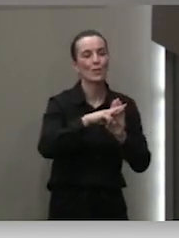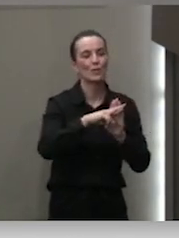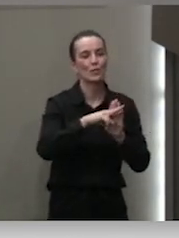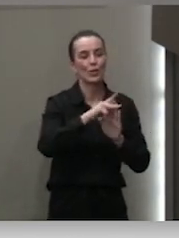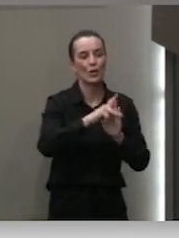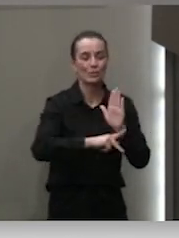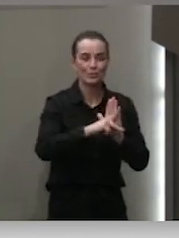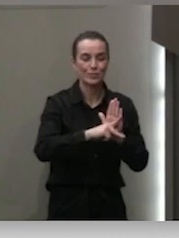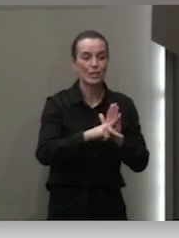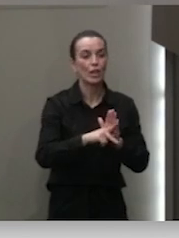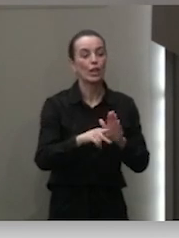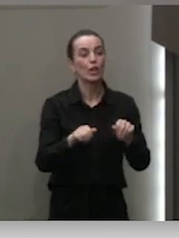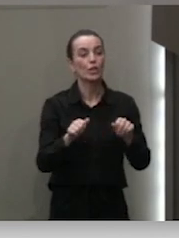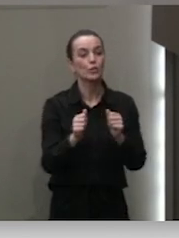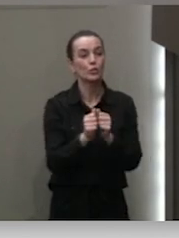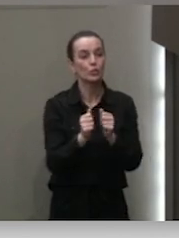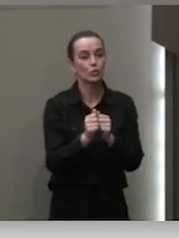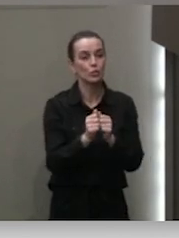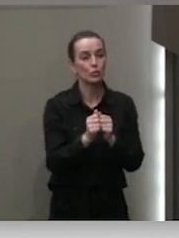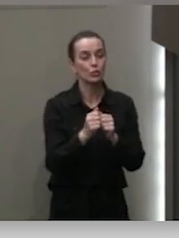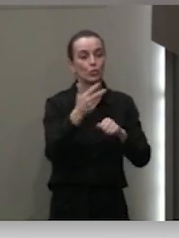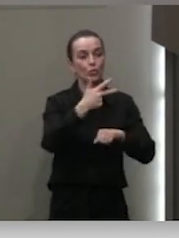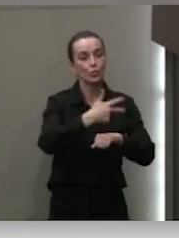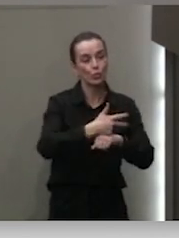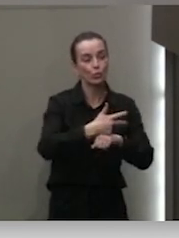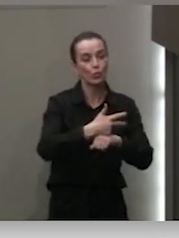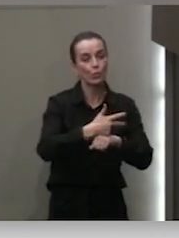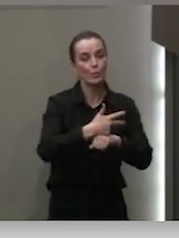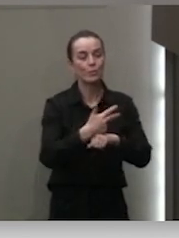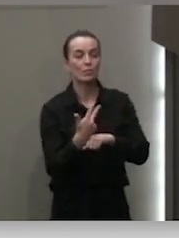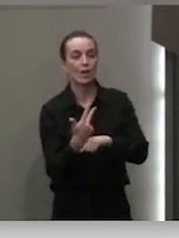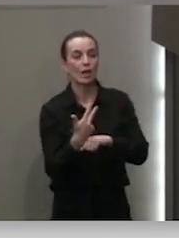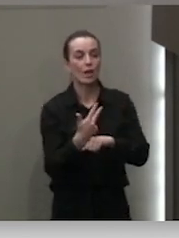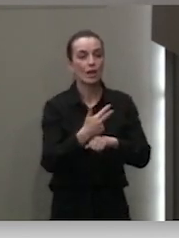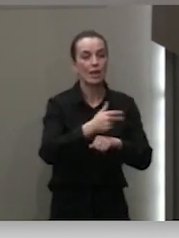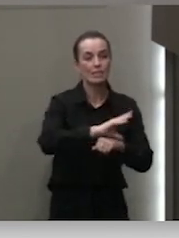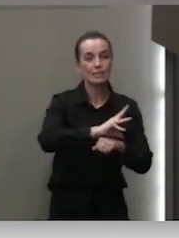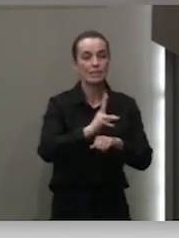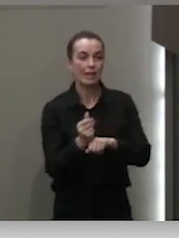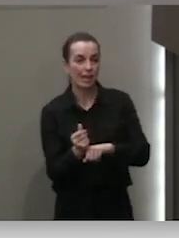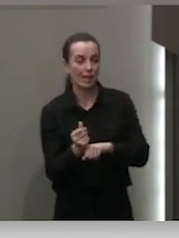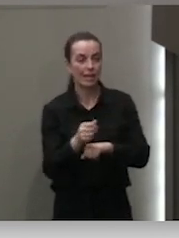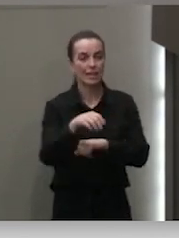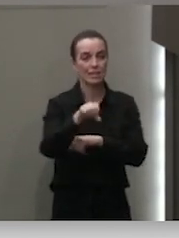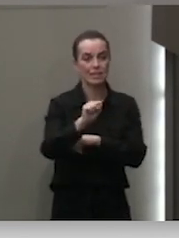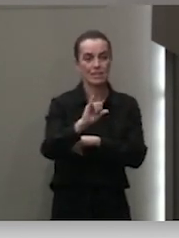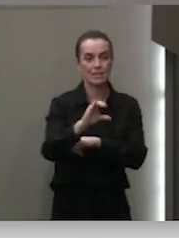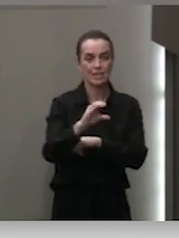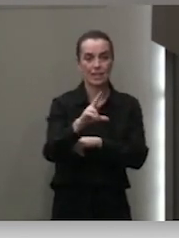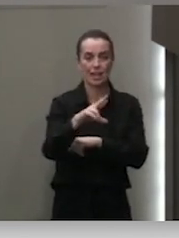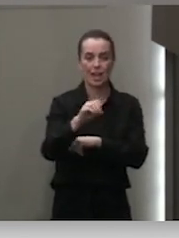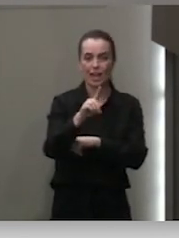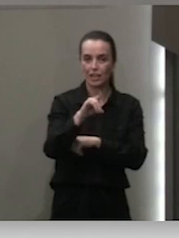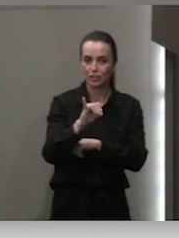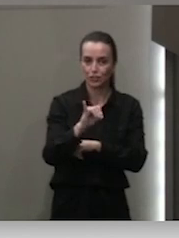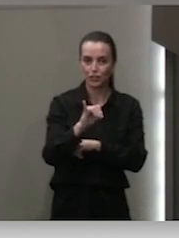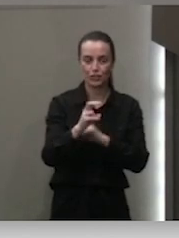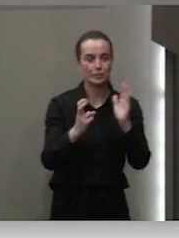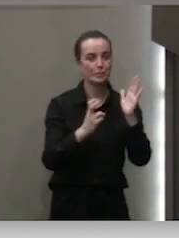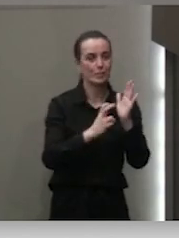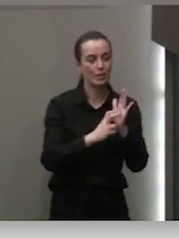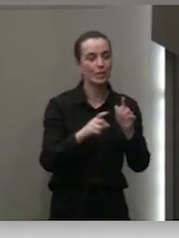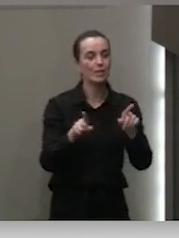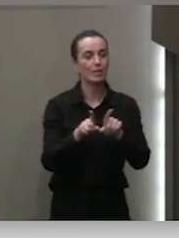CDL assisa sindicato rural Sindicato de Trabalhadores Rurais e que agora está ajudando dois movimentos importantes aqui de